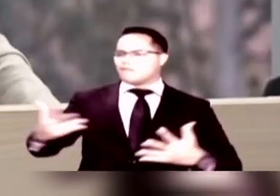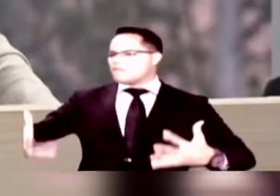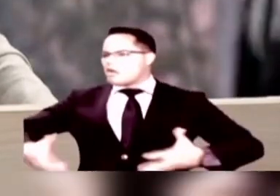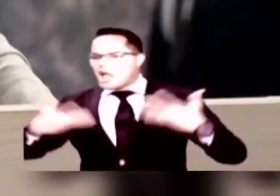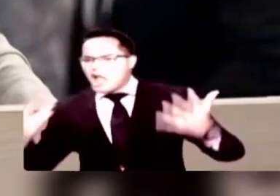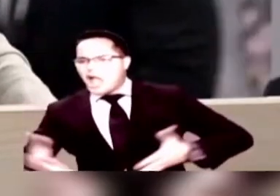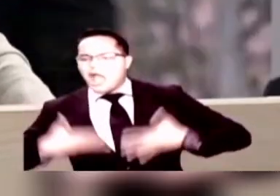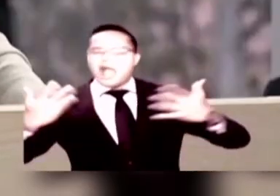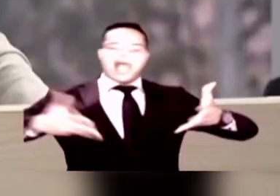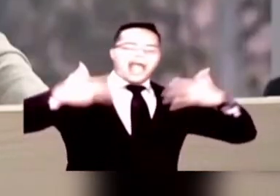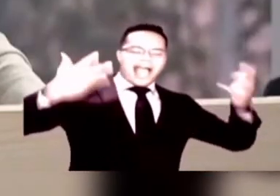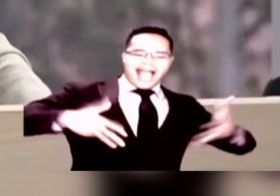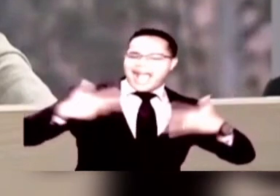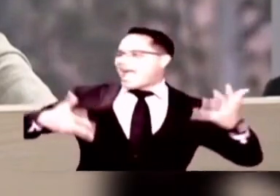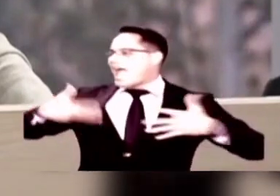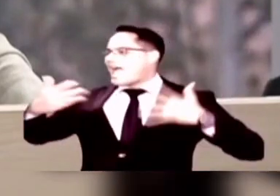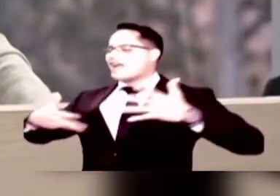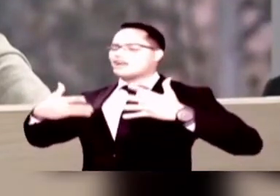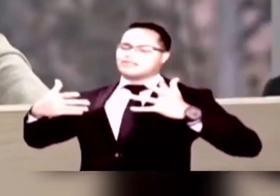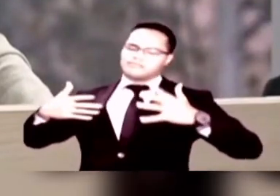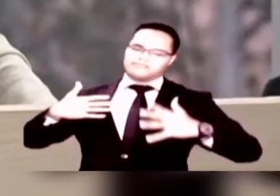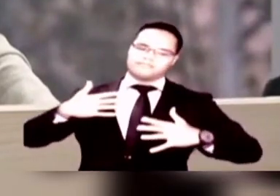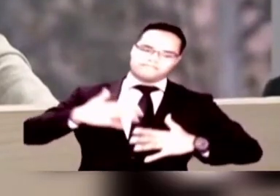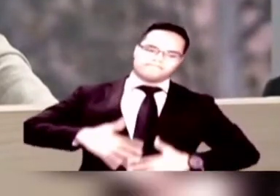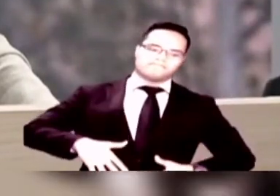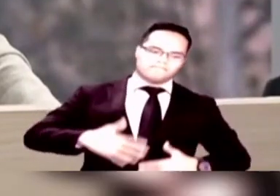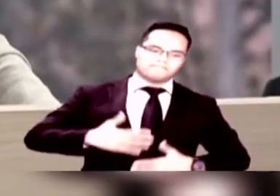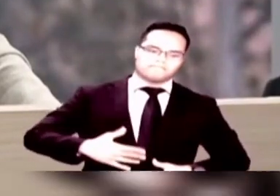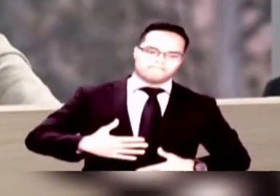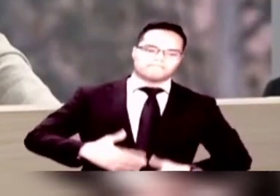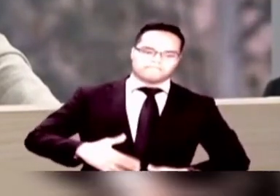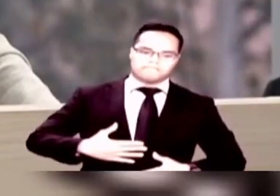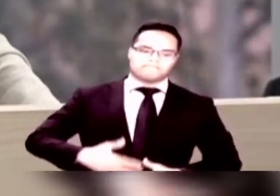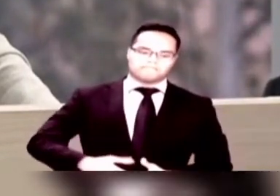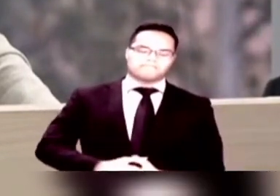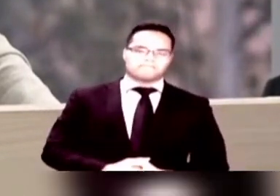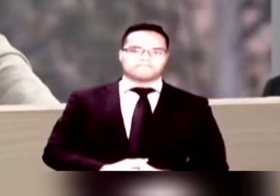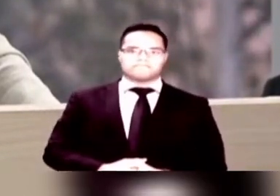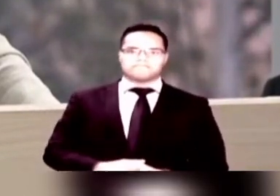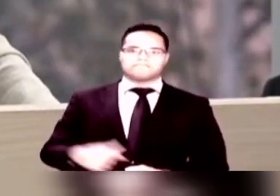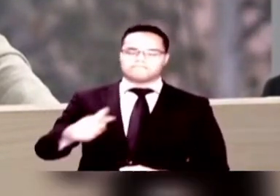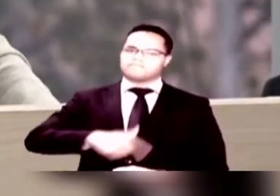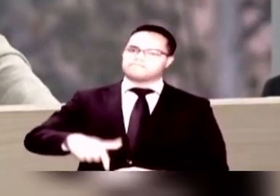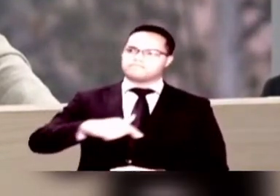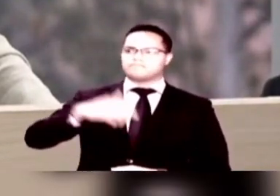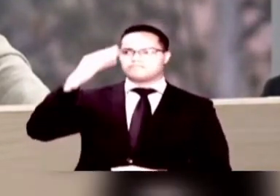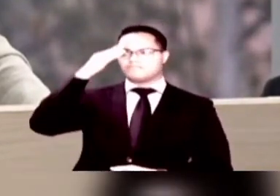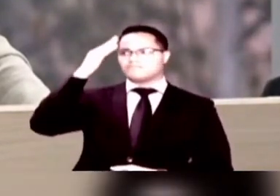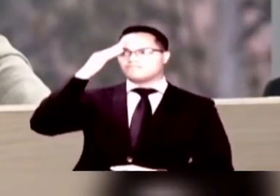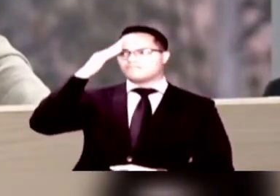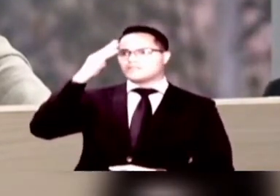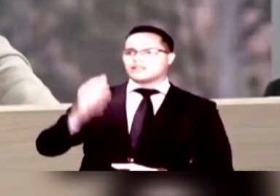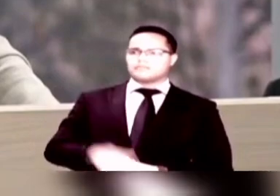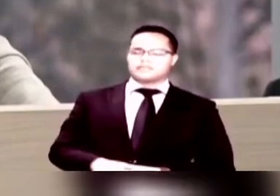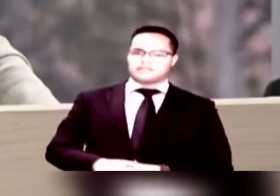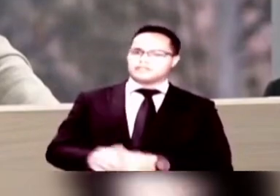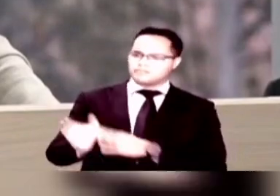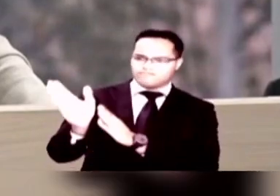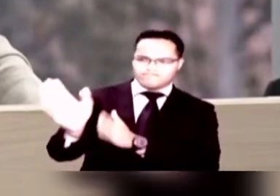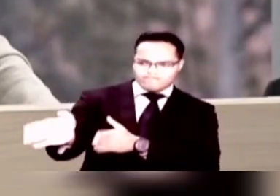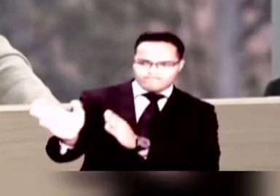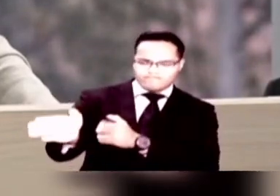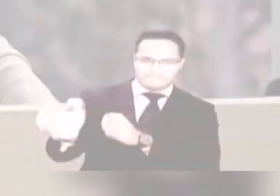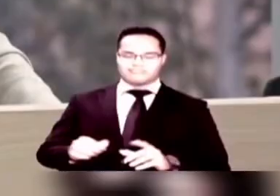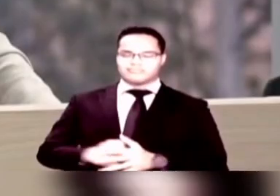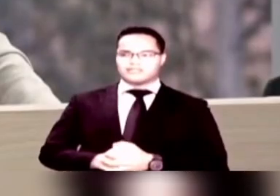o chefe do Legislativo levantou a bandeira da mupan junto a casa mas disse que ainda há muito que